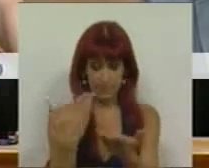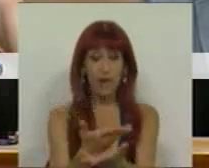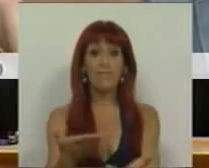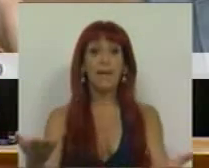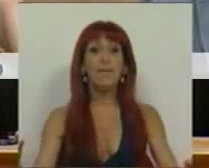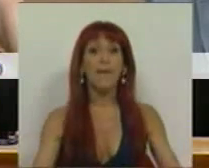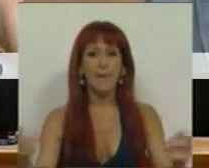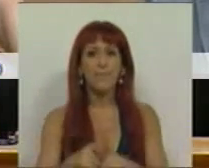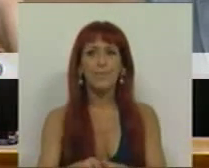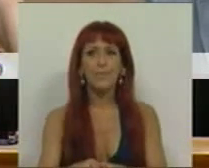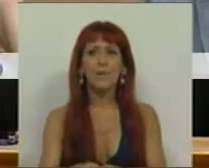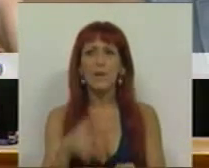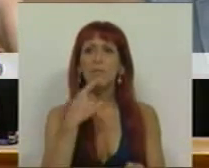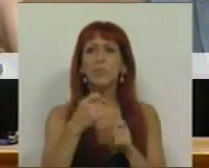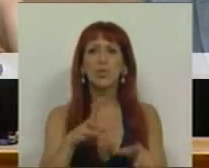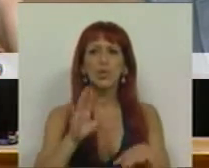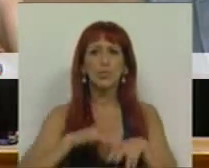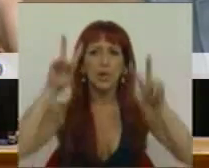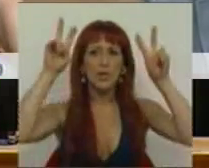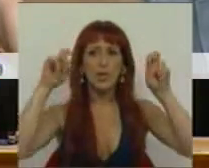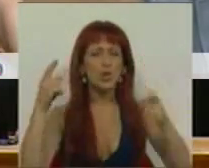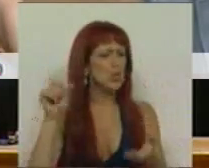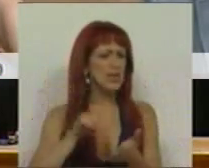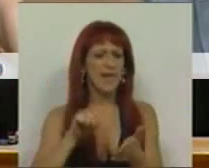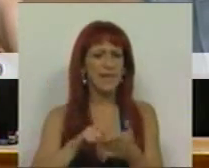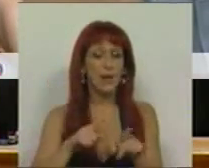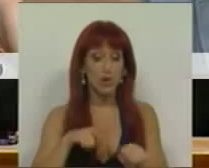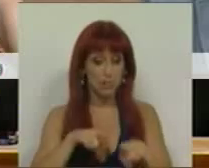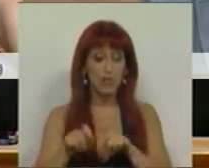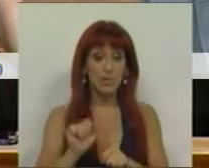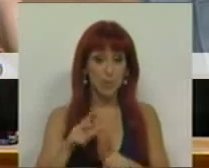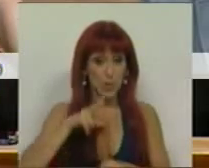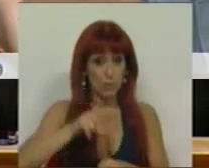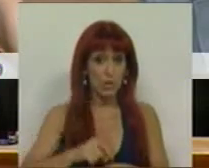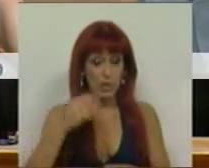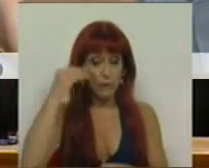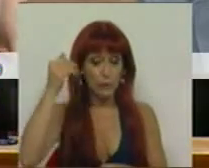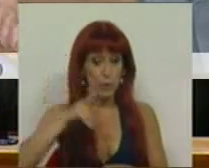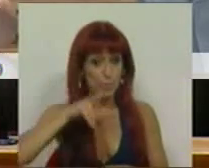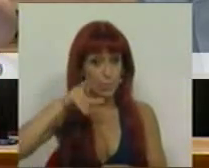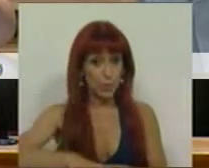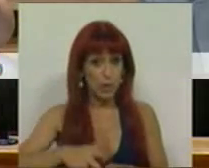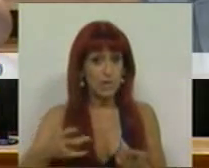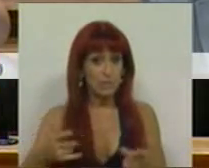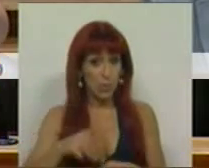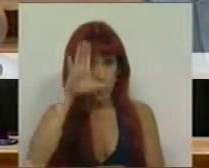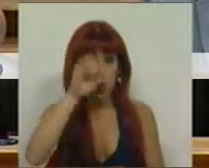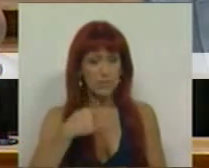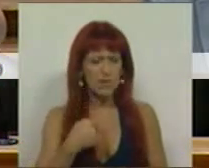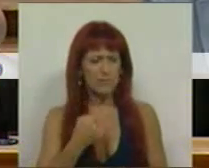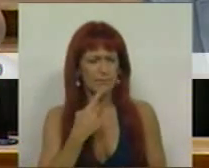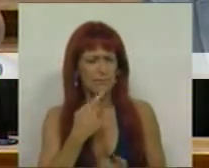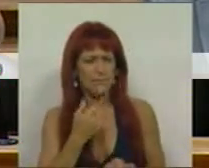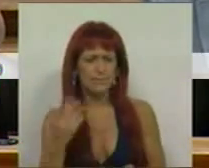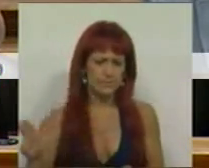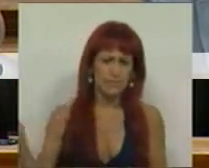instalado. Numa interpelação sobre um dos assuntos centrais na política portuguesa e no futuro do país, o Governo